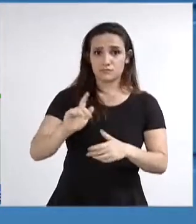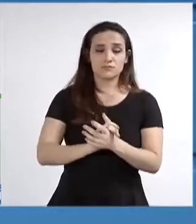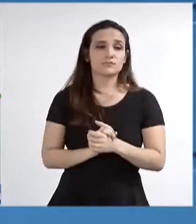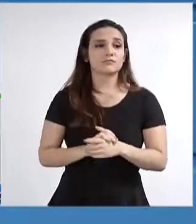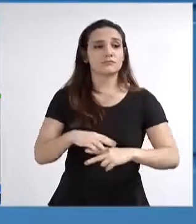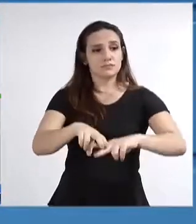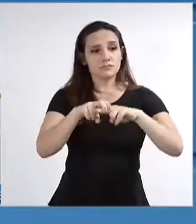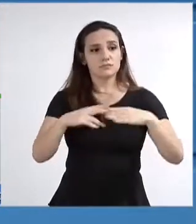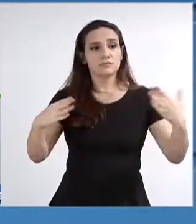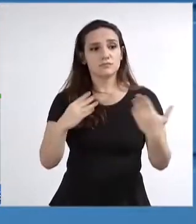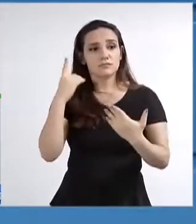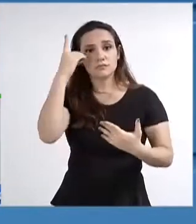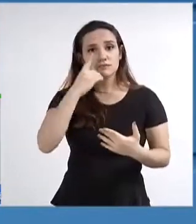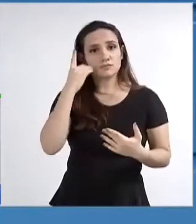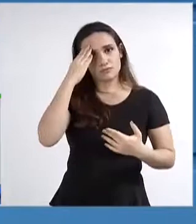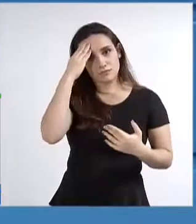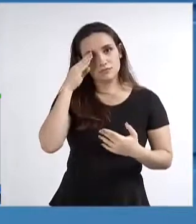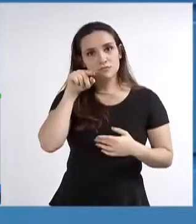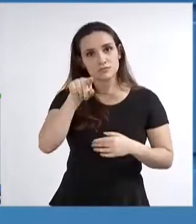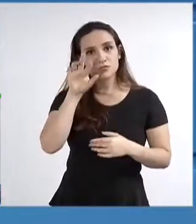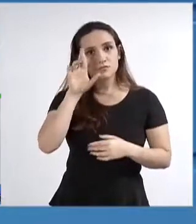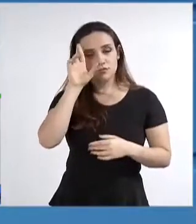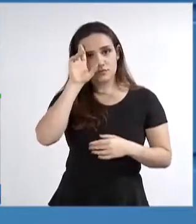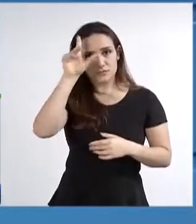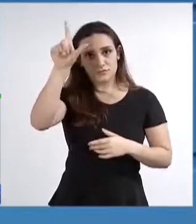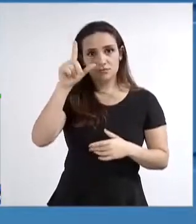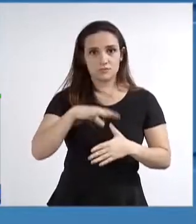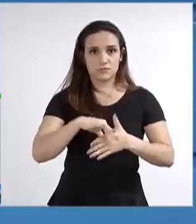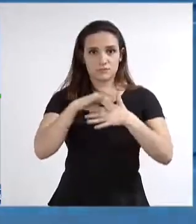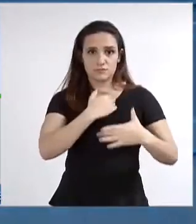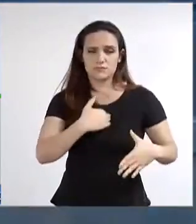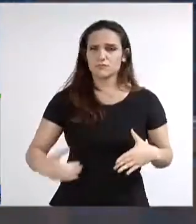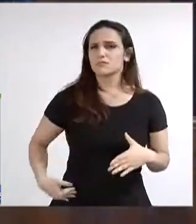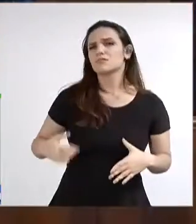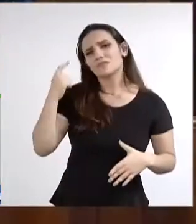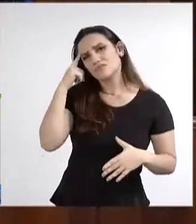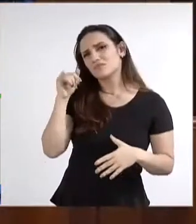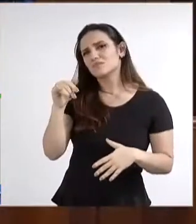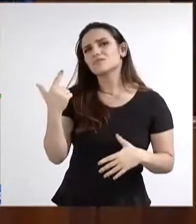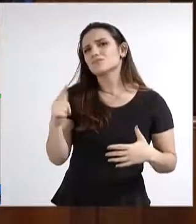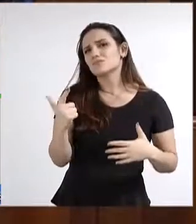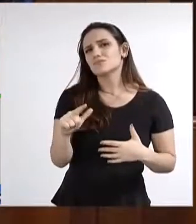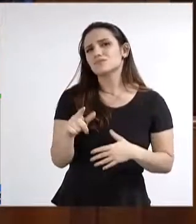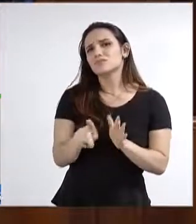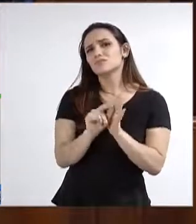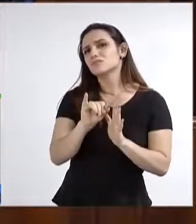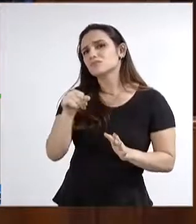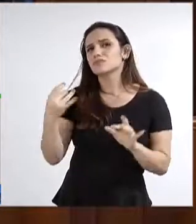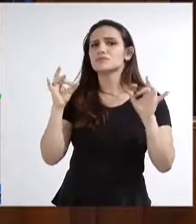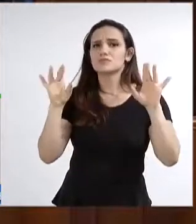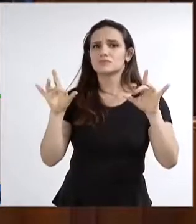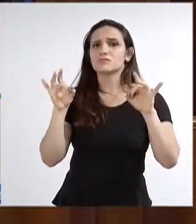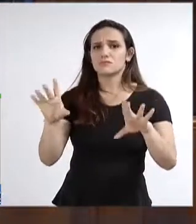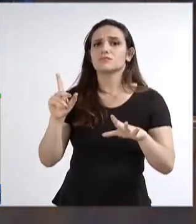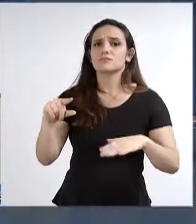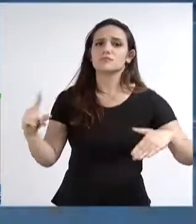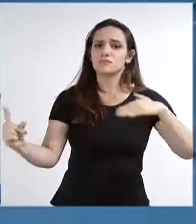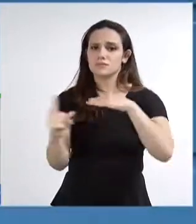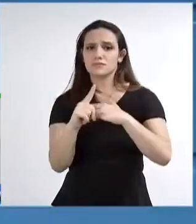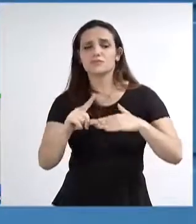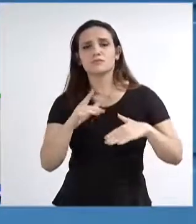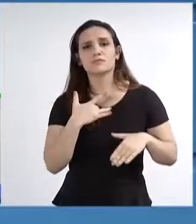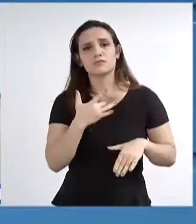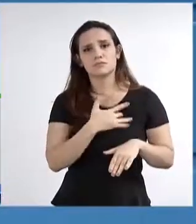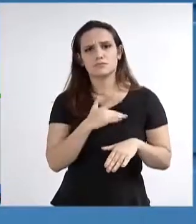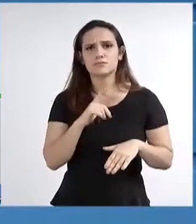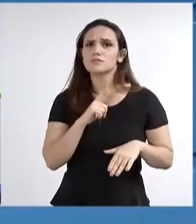deputado Barbosinha, nobre líder do governo, eu imagino, se nós não tivéssemos, com esse projeto, como o primeiro que atendeu mais